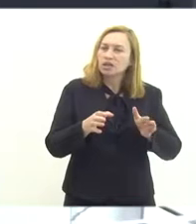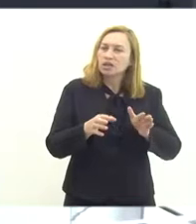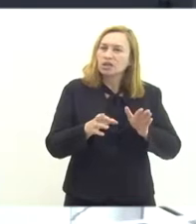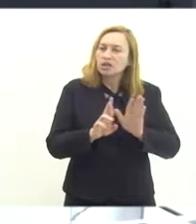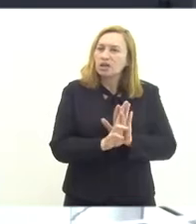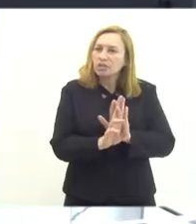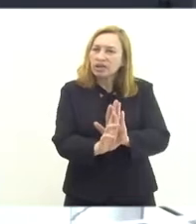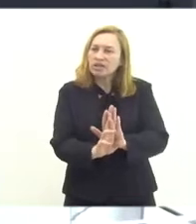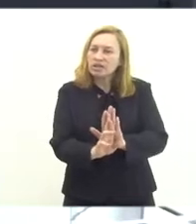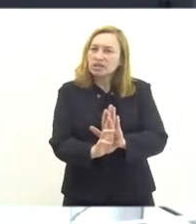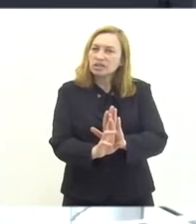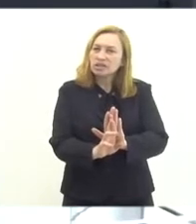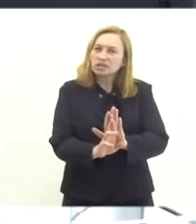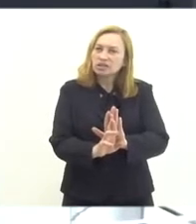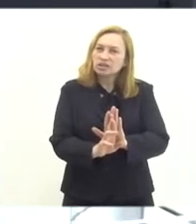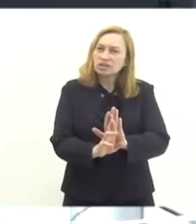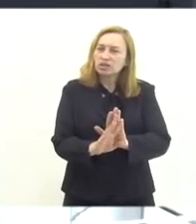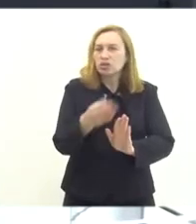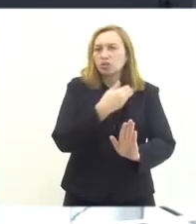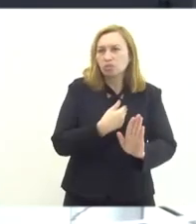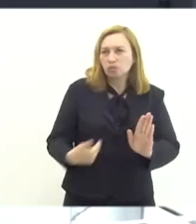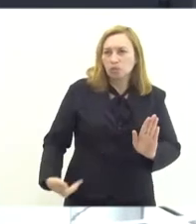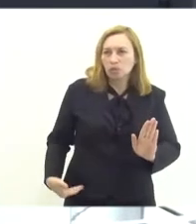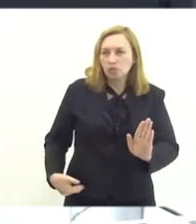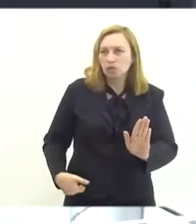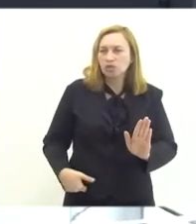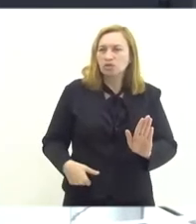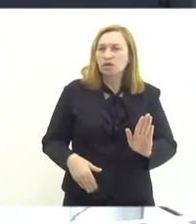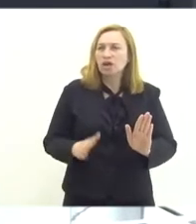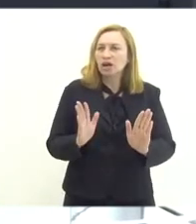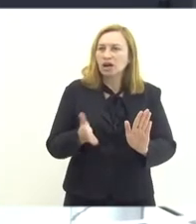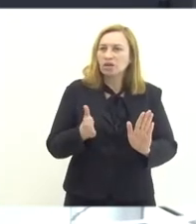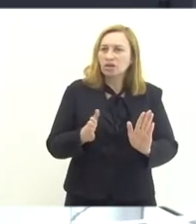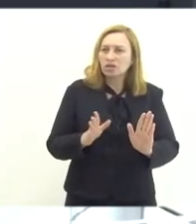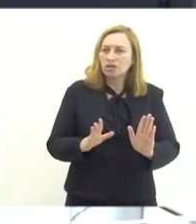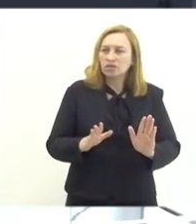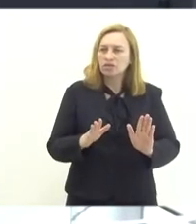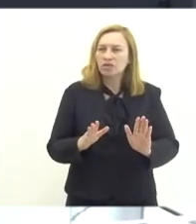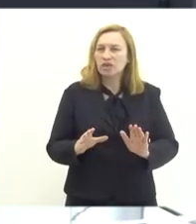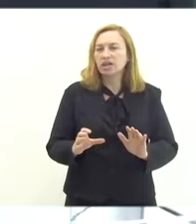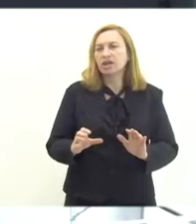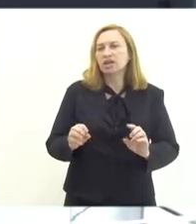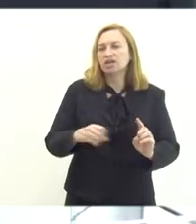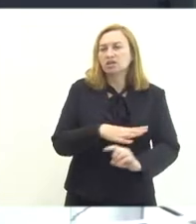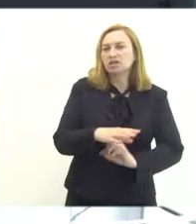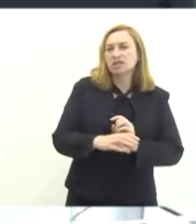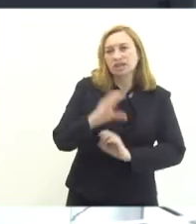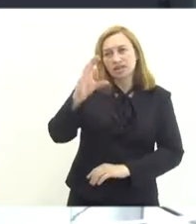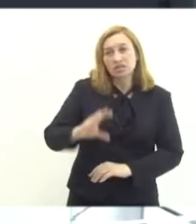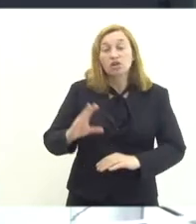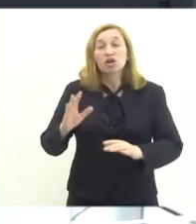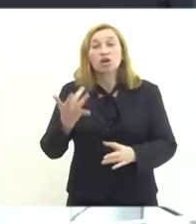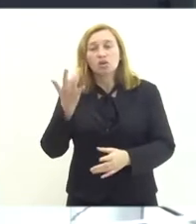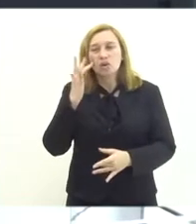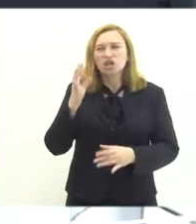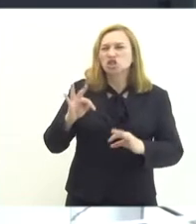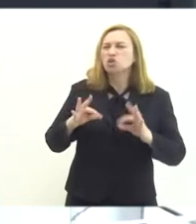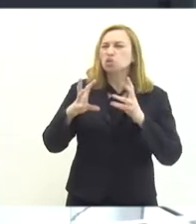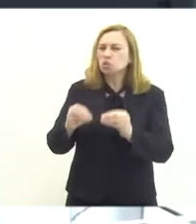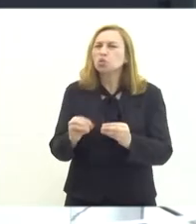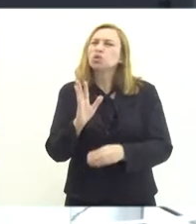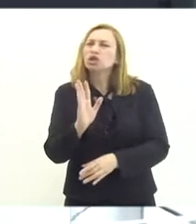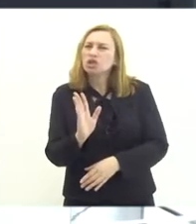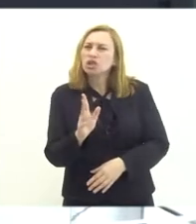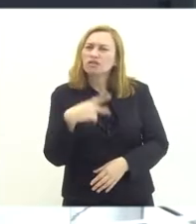representantes da do os representantes públicos e vamos então e a parte da sociedade civil e acho que diante de